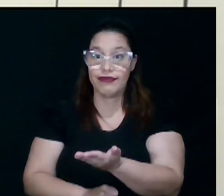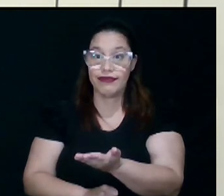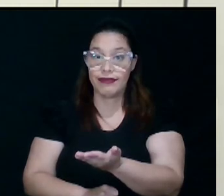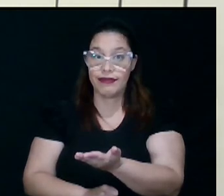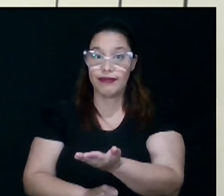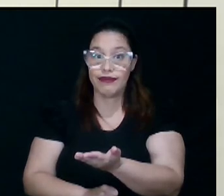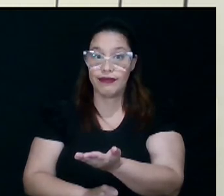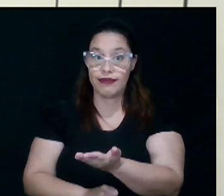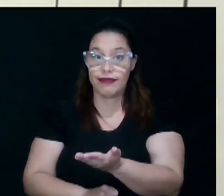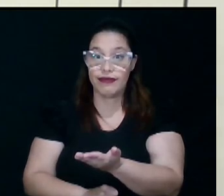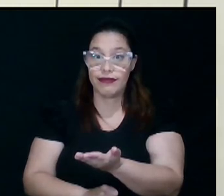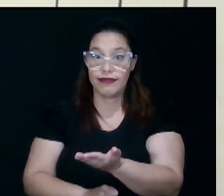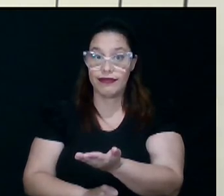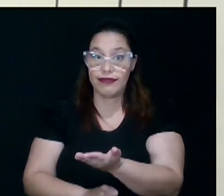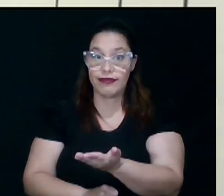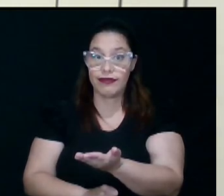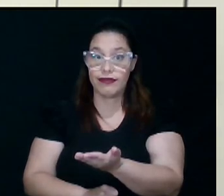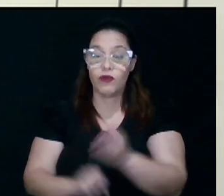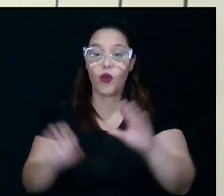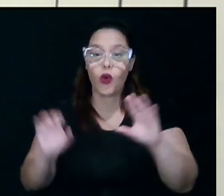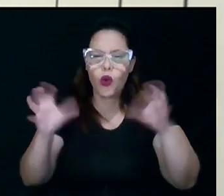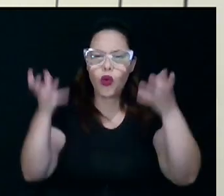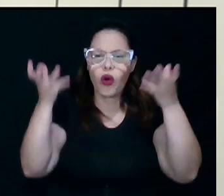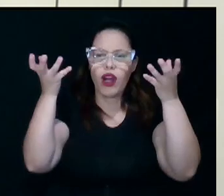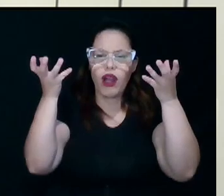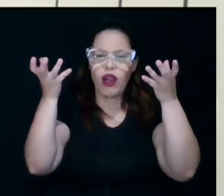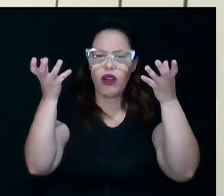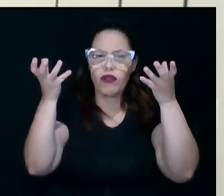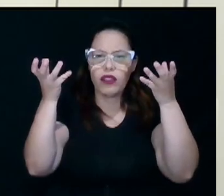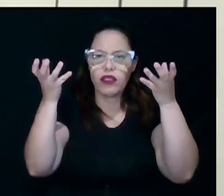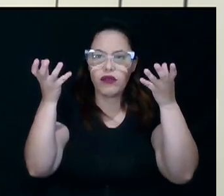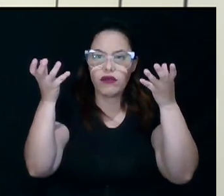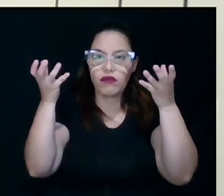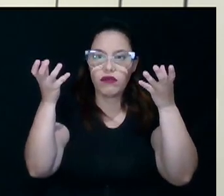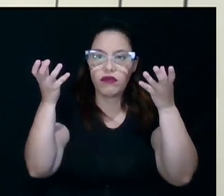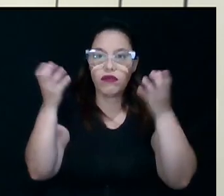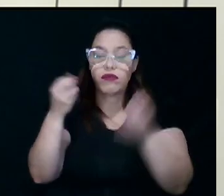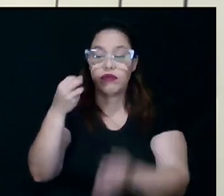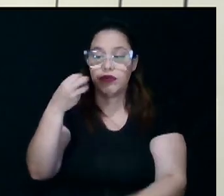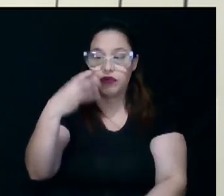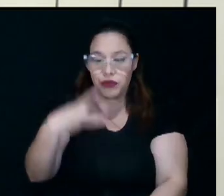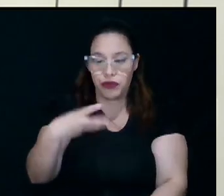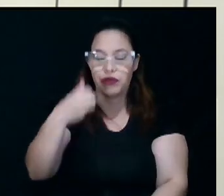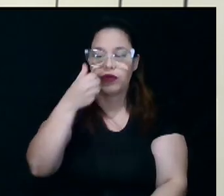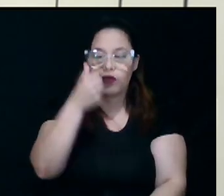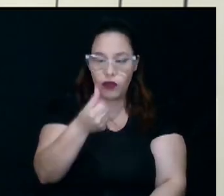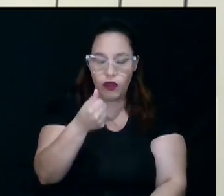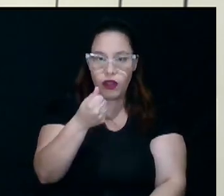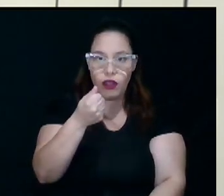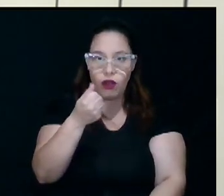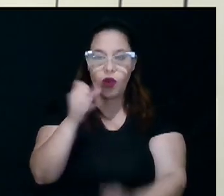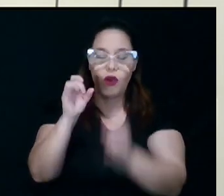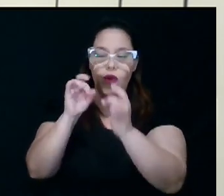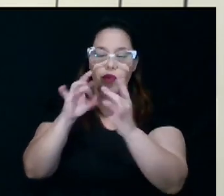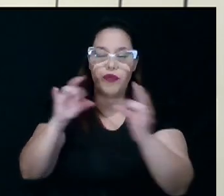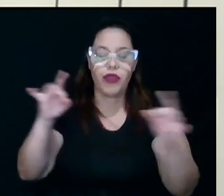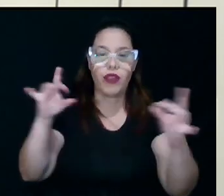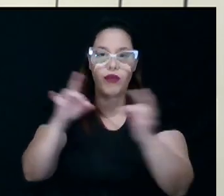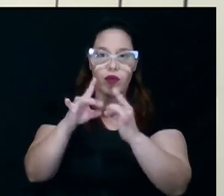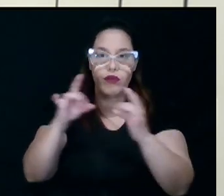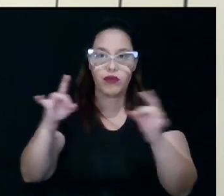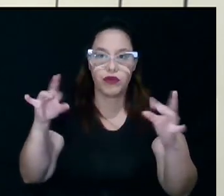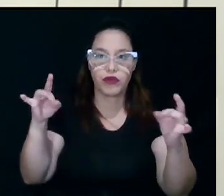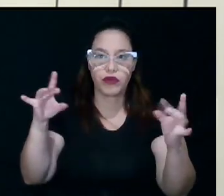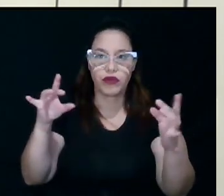_os_professores. O evento vai ser realizado no dia 31 de maneira online e os inscritos irão participar